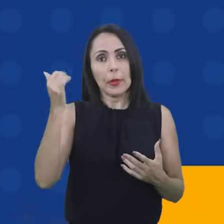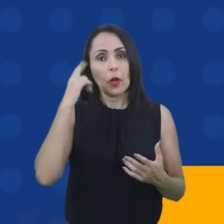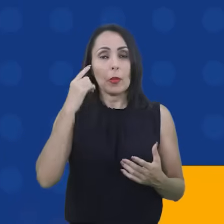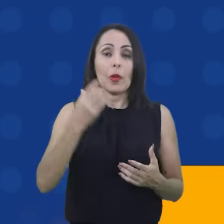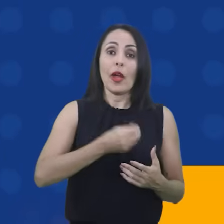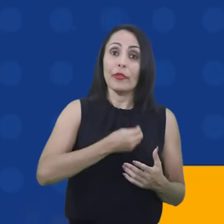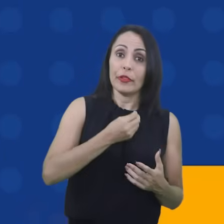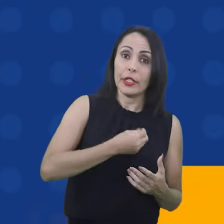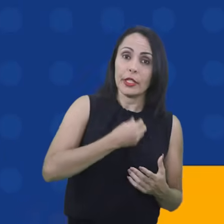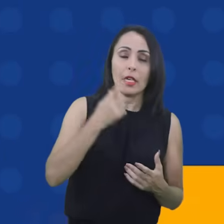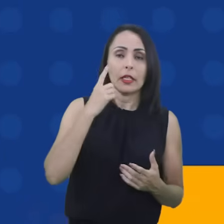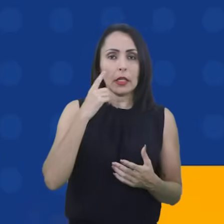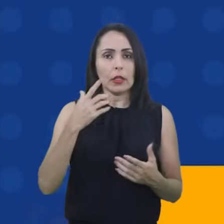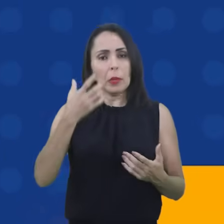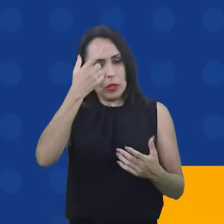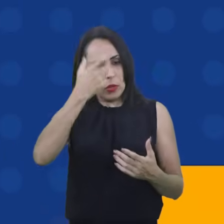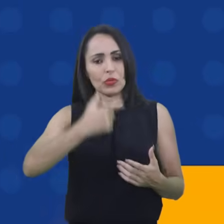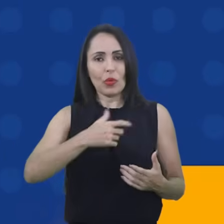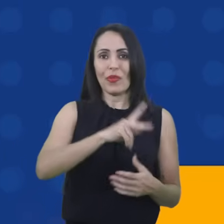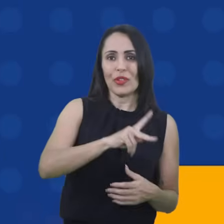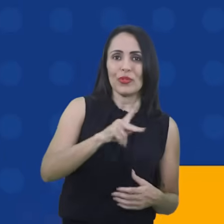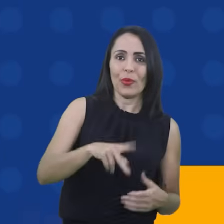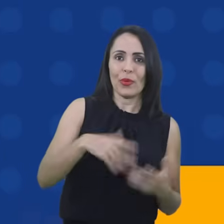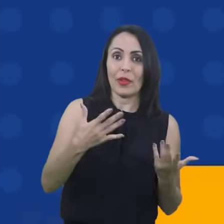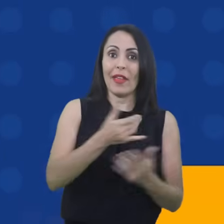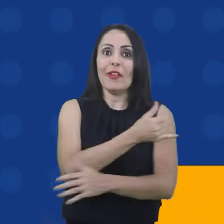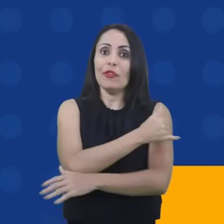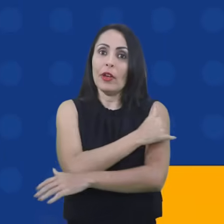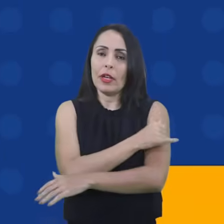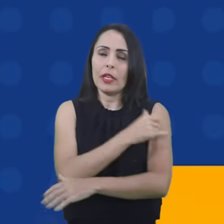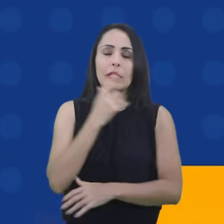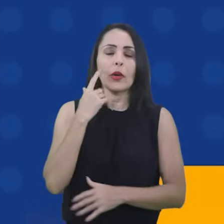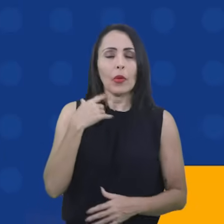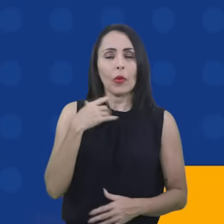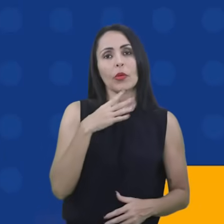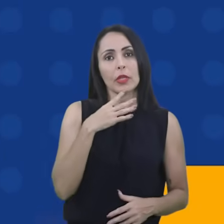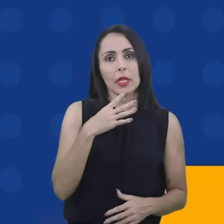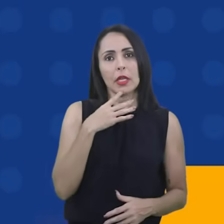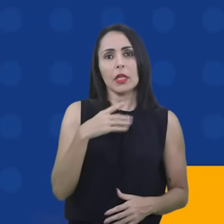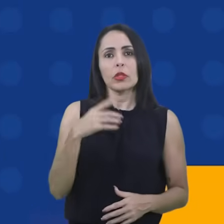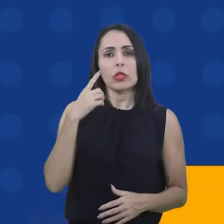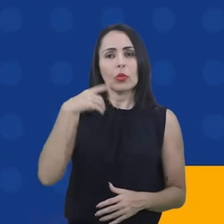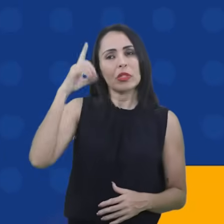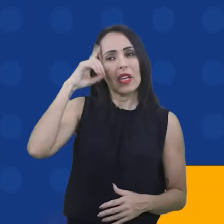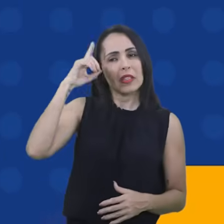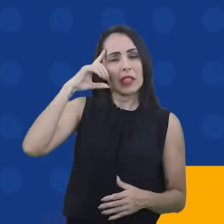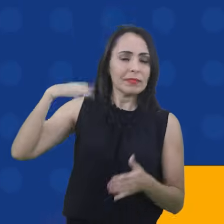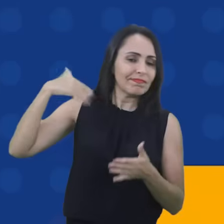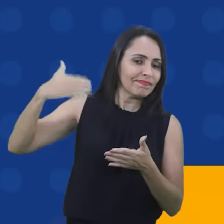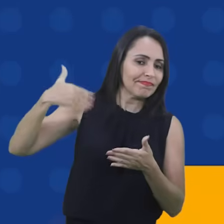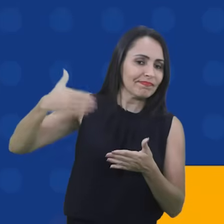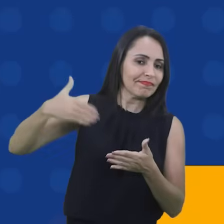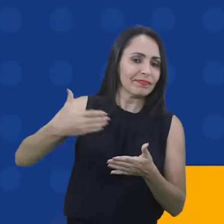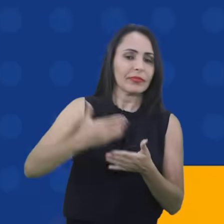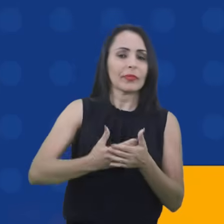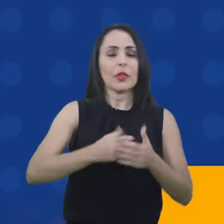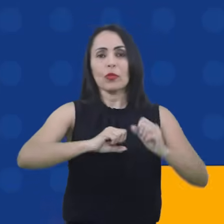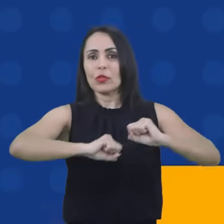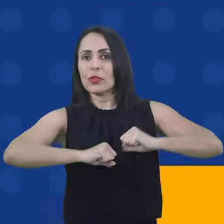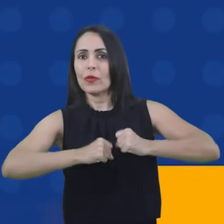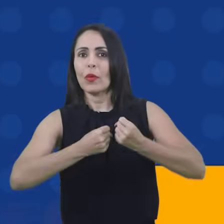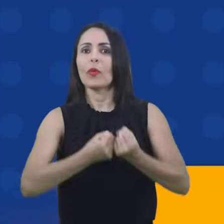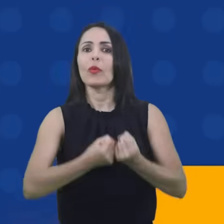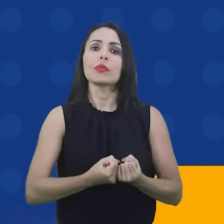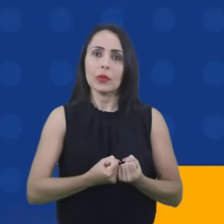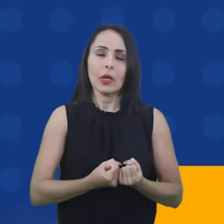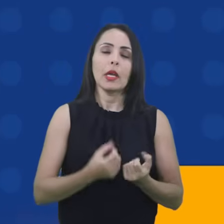de EJA, eu também sou professor da modalidade EJA, então eu conheço bem a rotina, o dia a dia, os esforços, né, que vocês